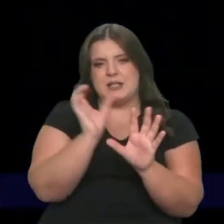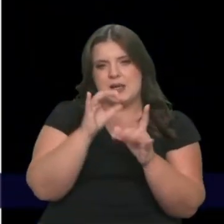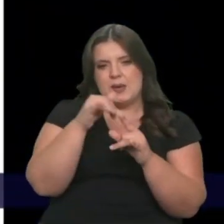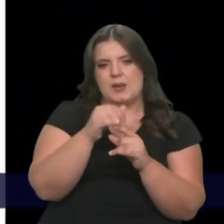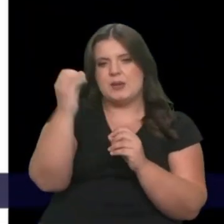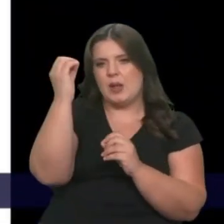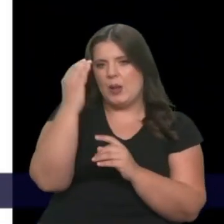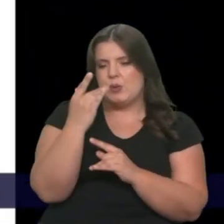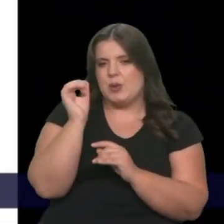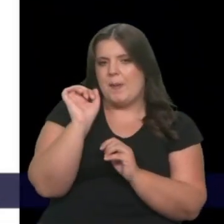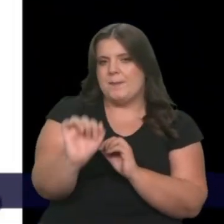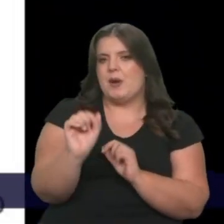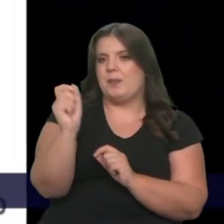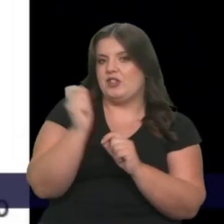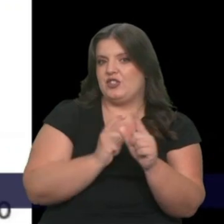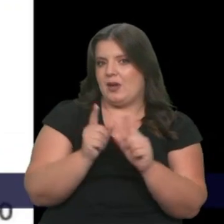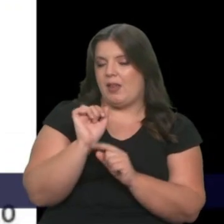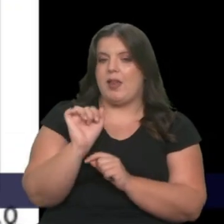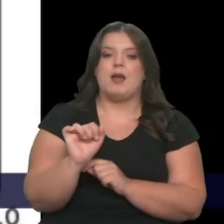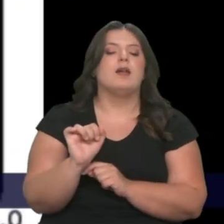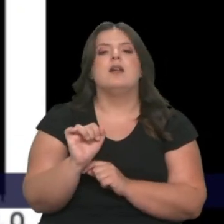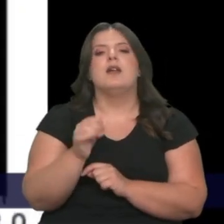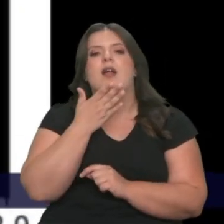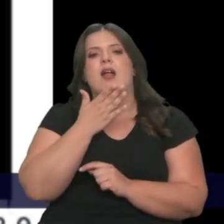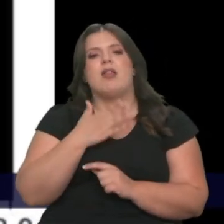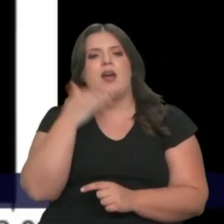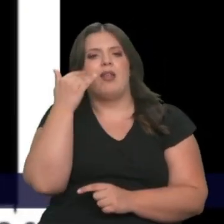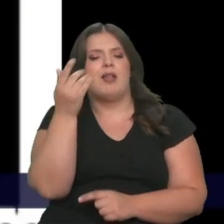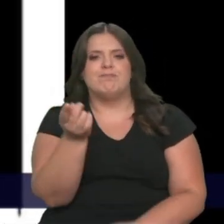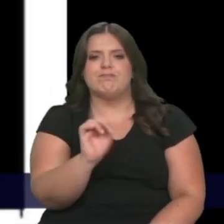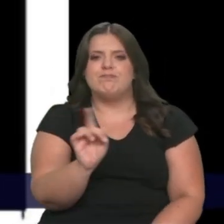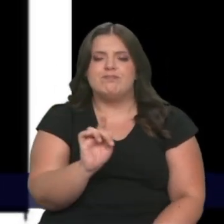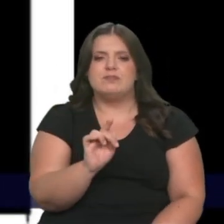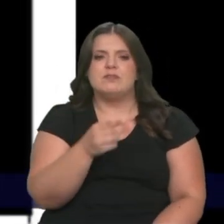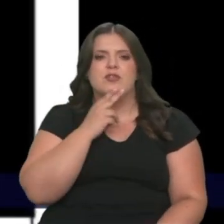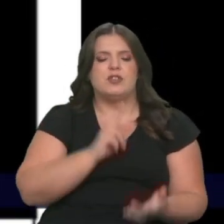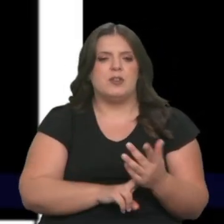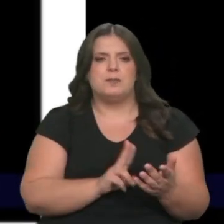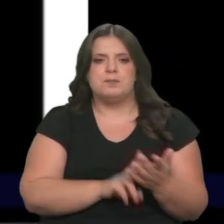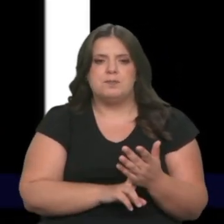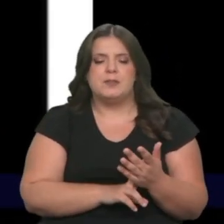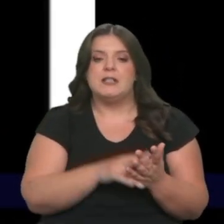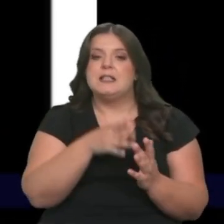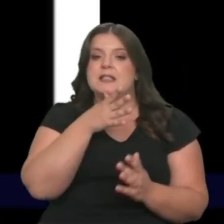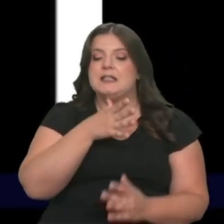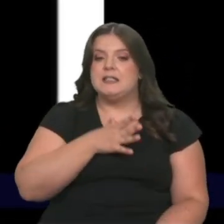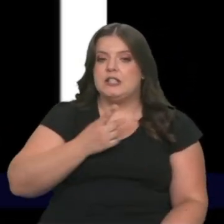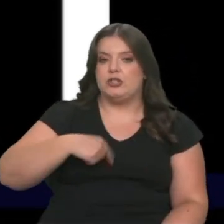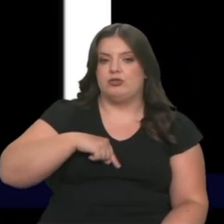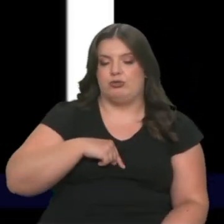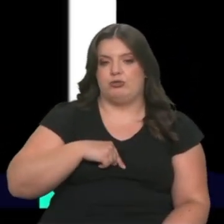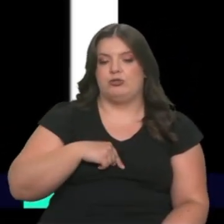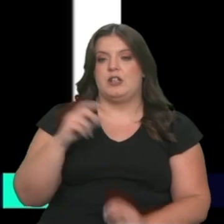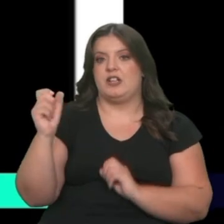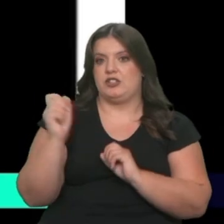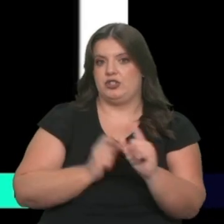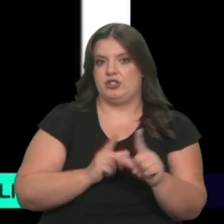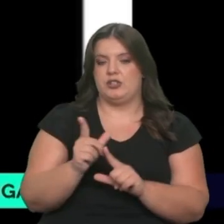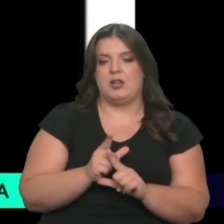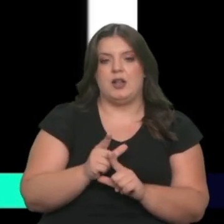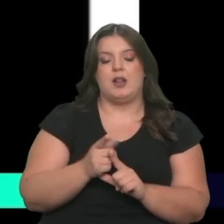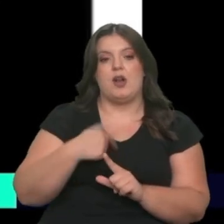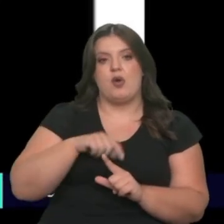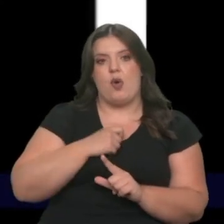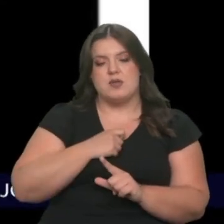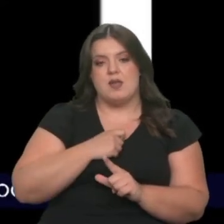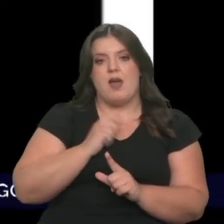da própria estrela polar, não nos dá essa idade, verdadeiramente. Diz-nos que a nossa estrela polar